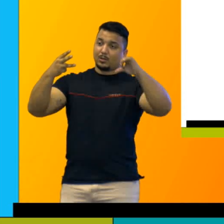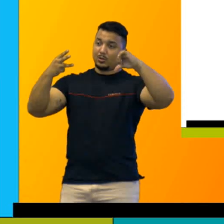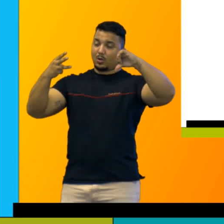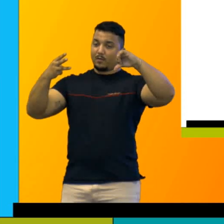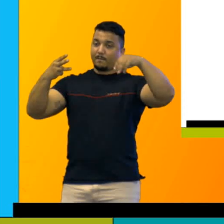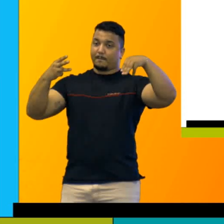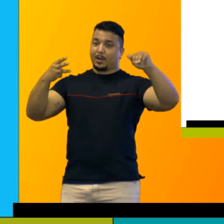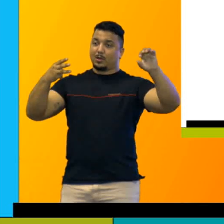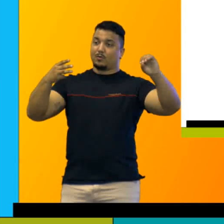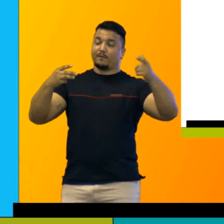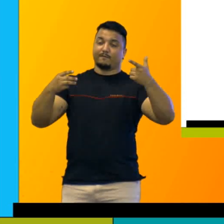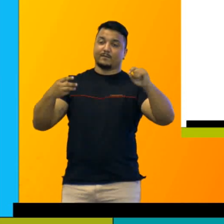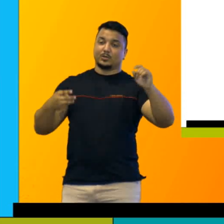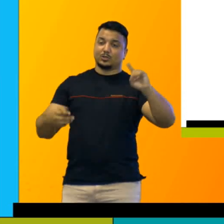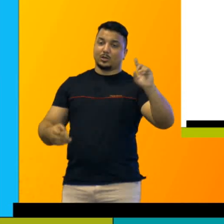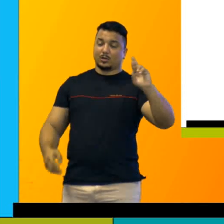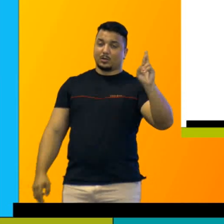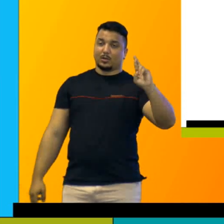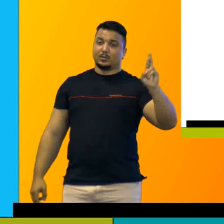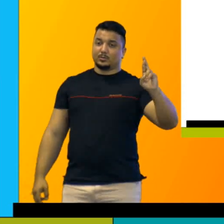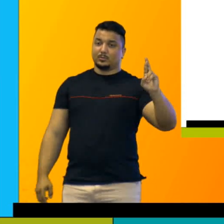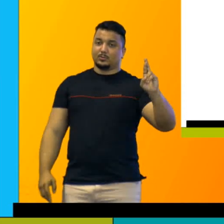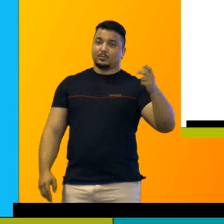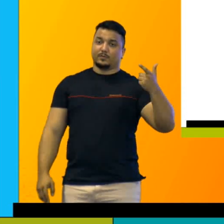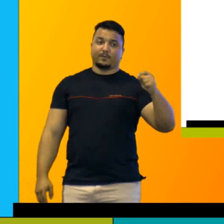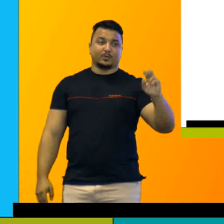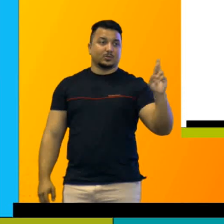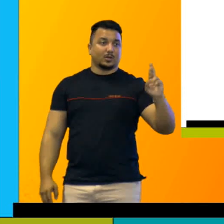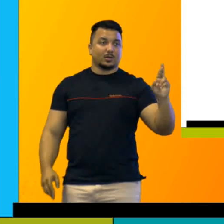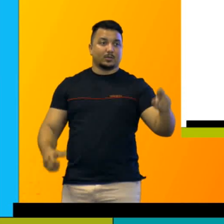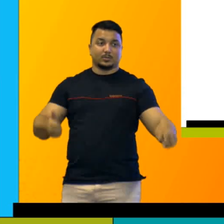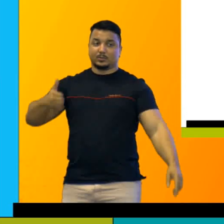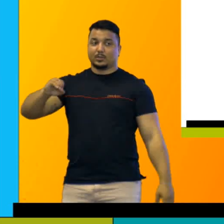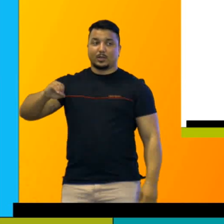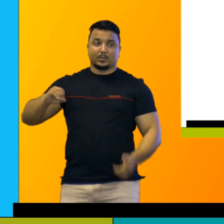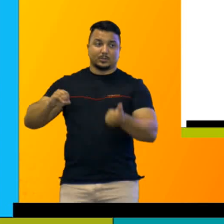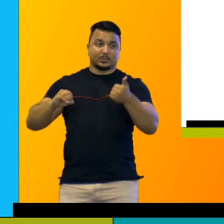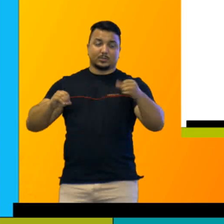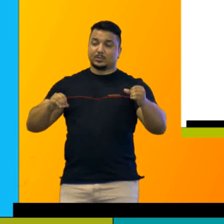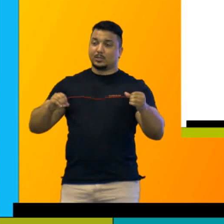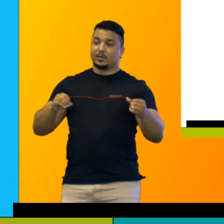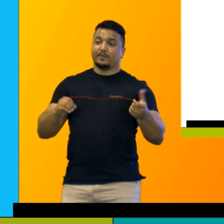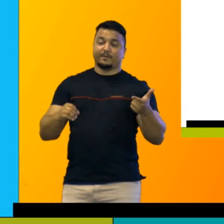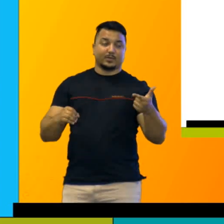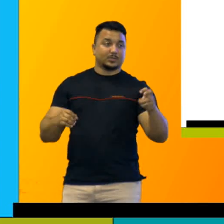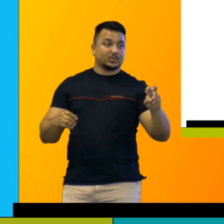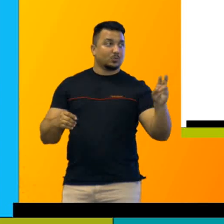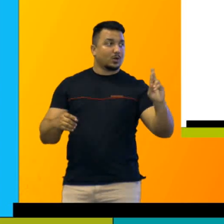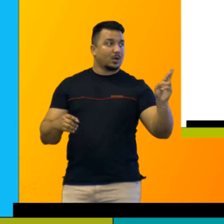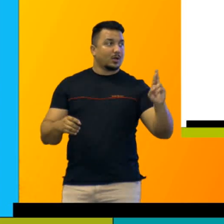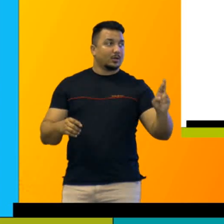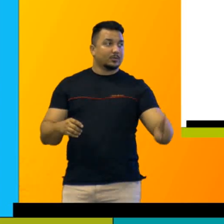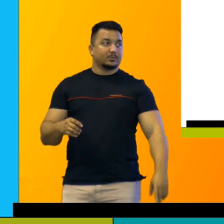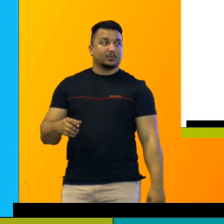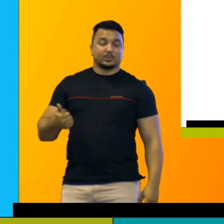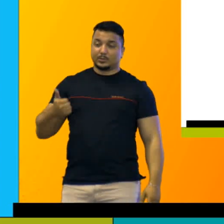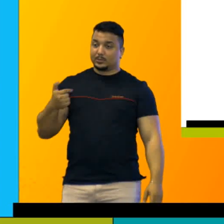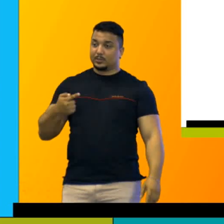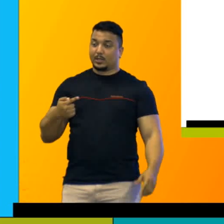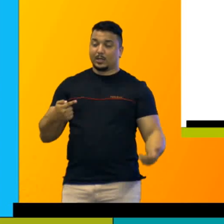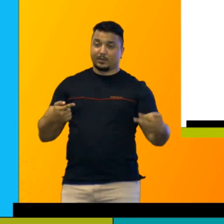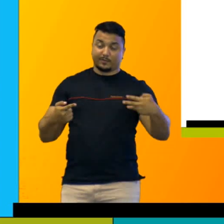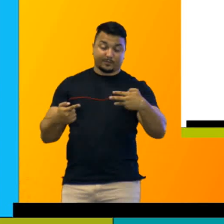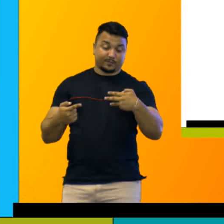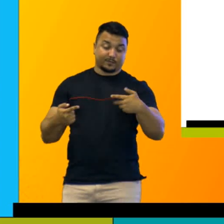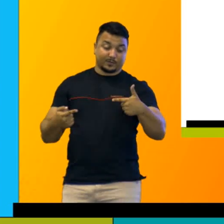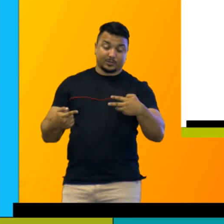custou R$20 cada ação. De 10 a 16 de maio, custou R$25. De 17 a 23